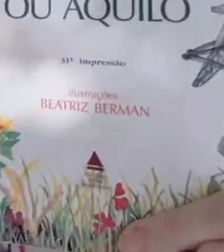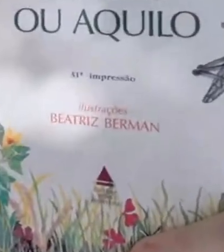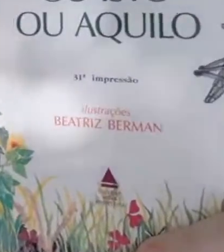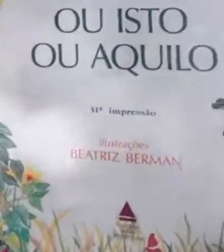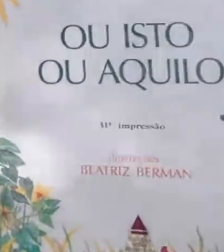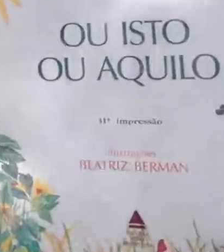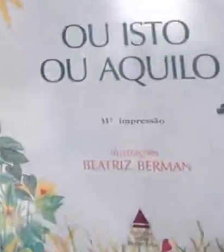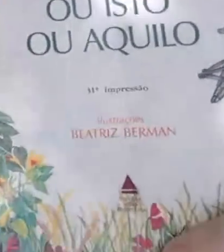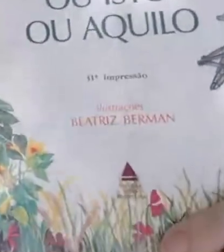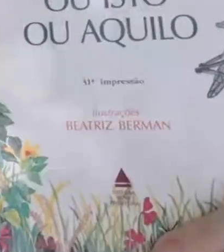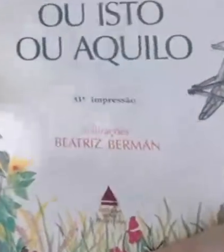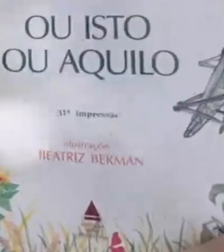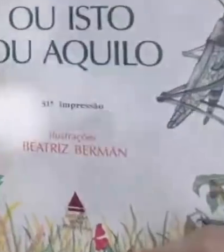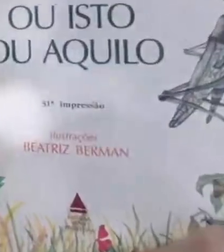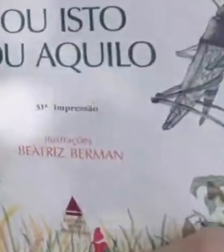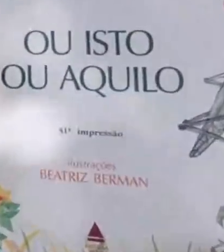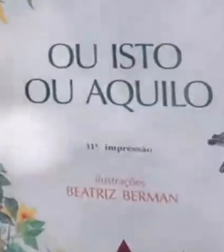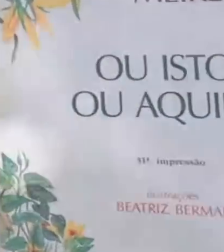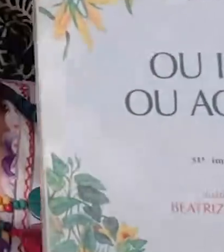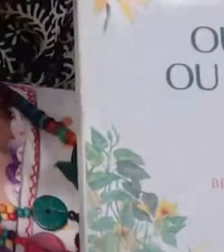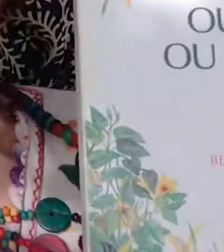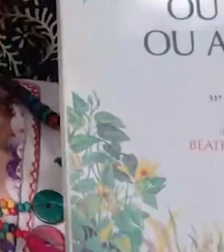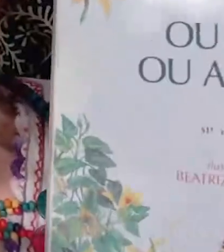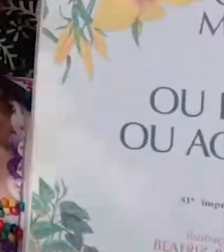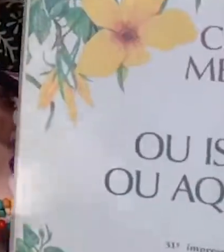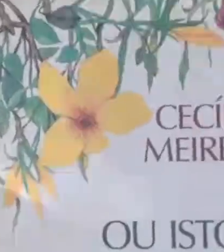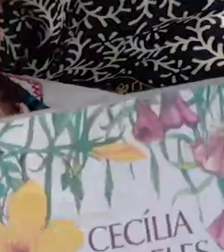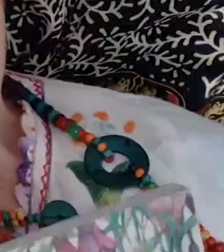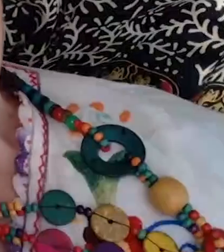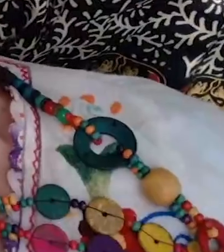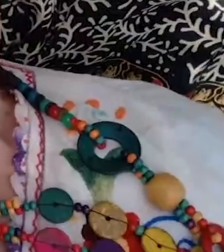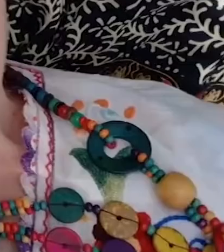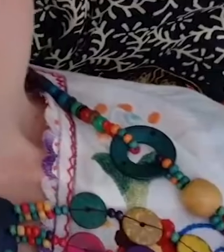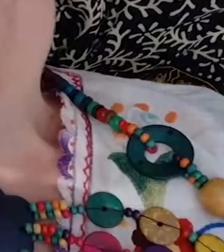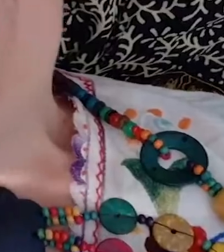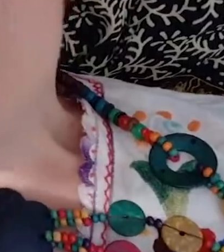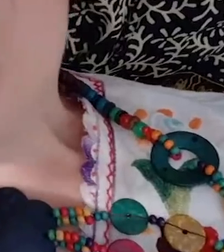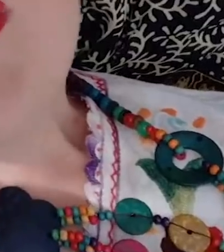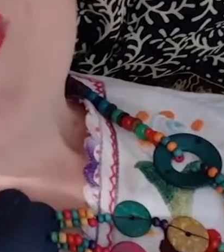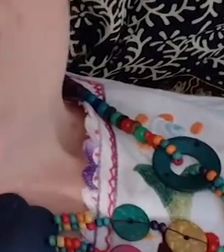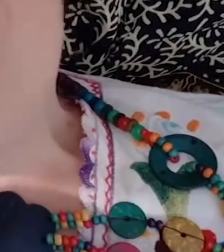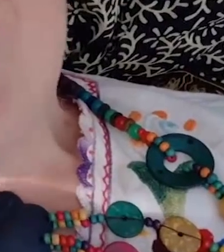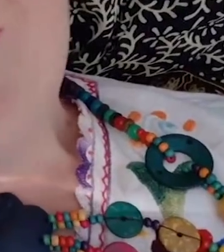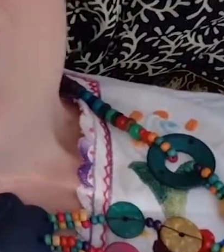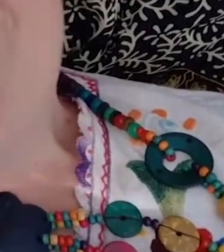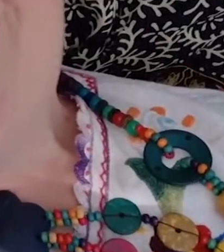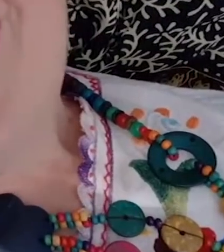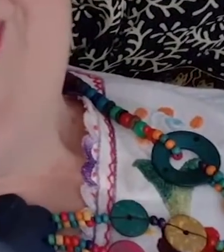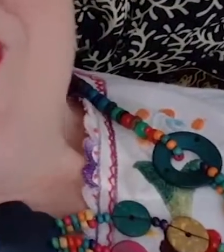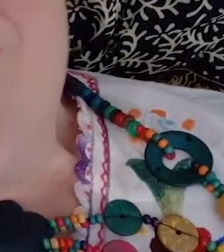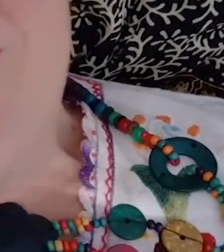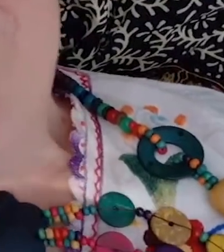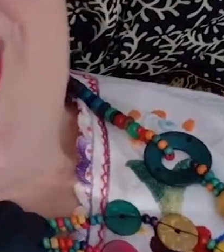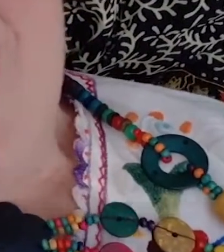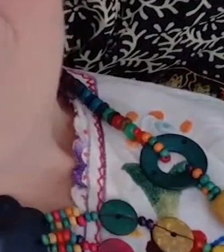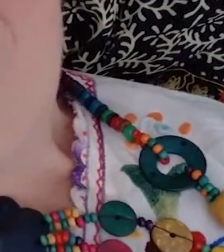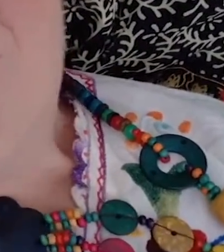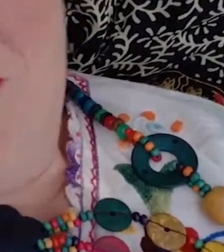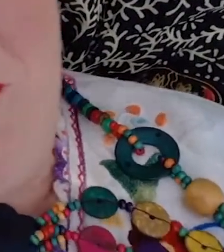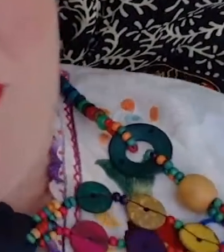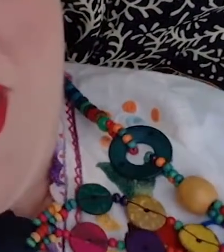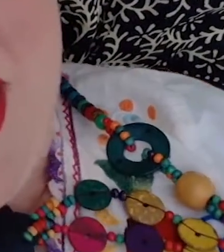juntos embarcarmos nesse movimento tão gostoso, tão cheio de vida. Vamos